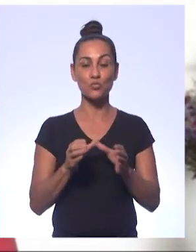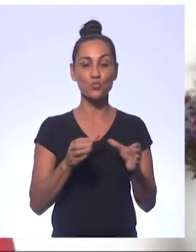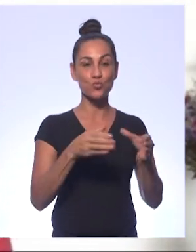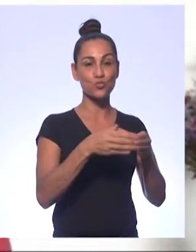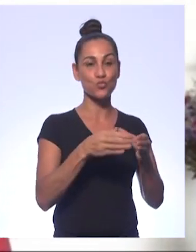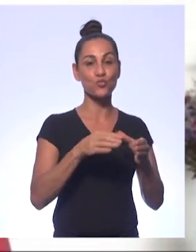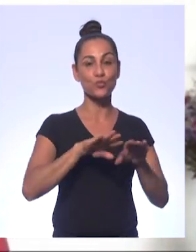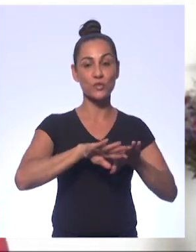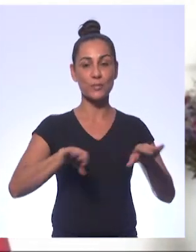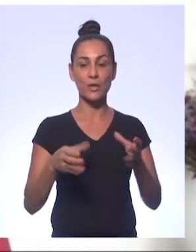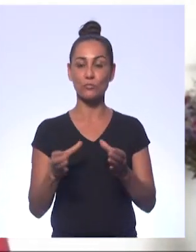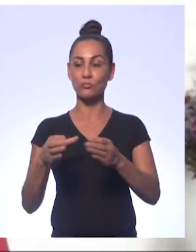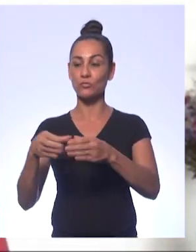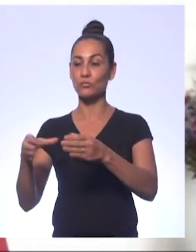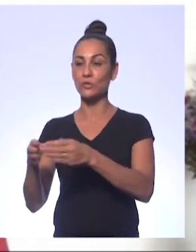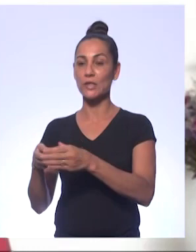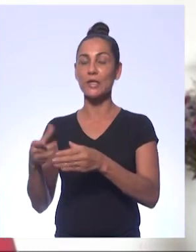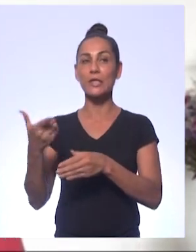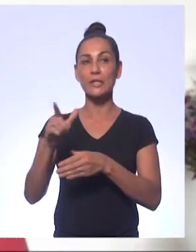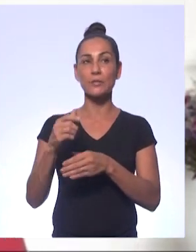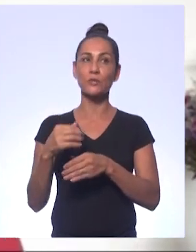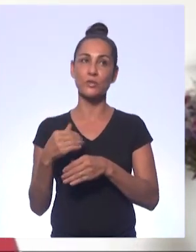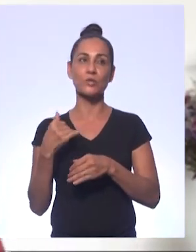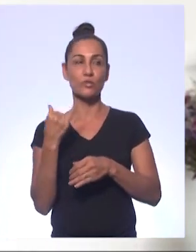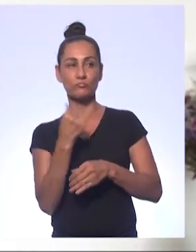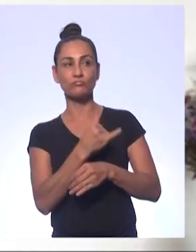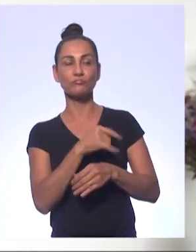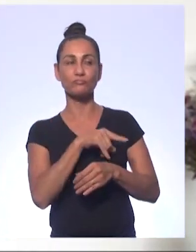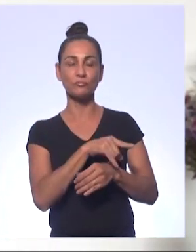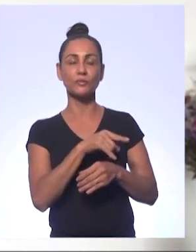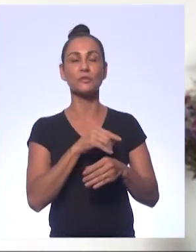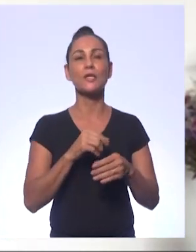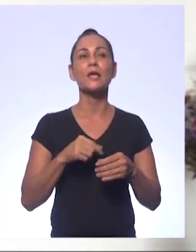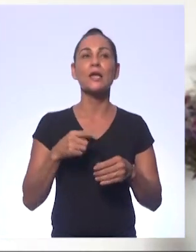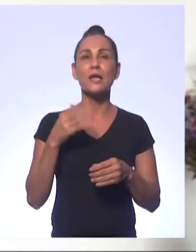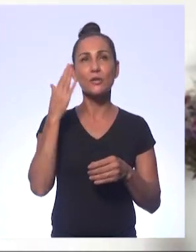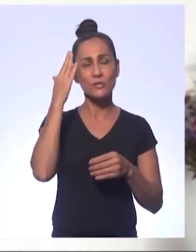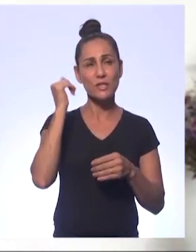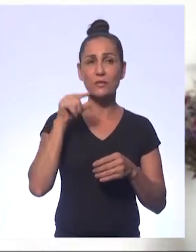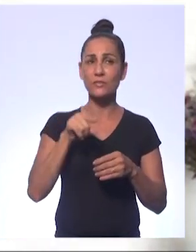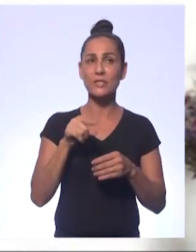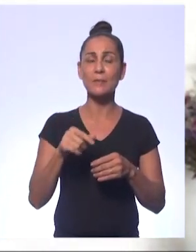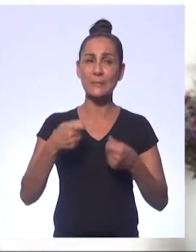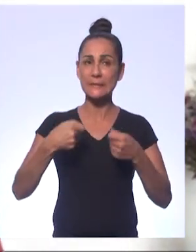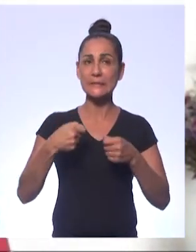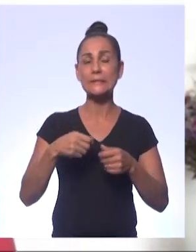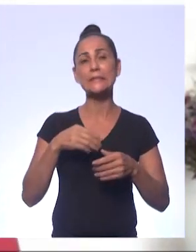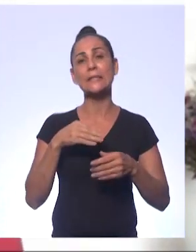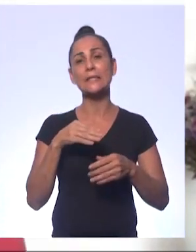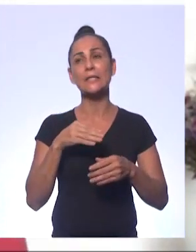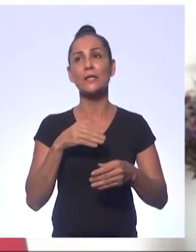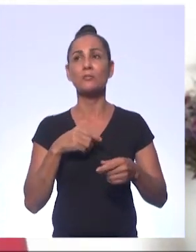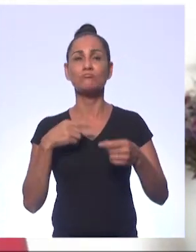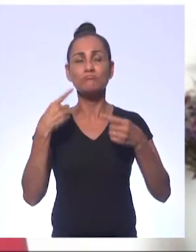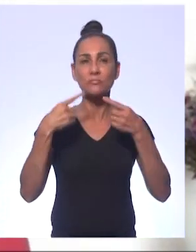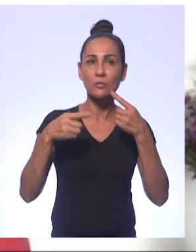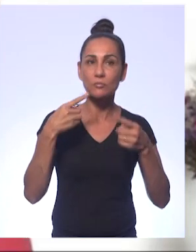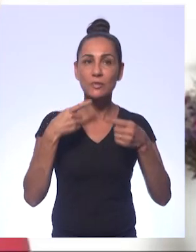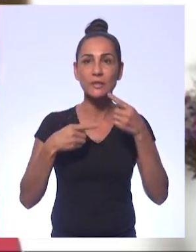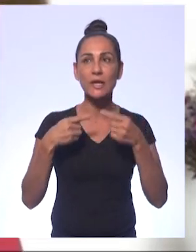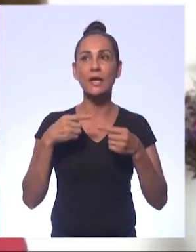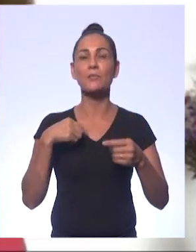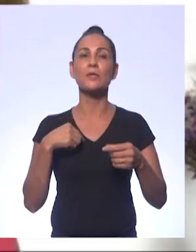agrupadas e depois eu te passo a palavra, viu, Chico? Eu sei que você ainda não terminou tudo que você ia falar, mas eu não queria deixar acumular